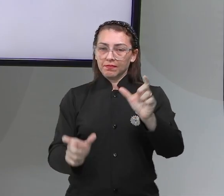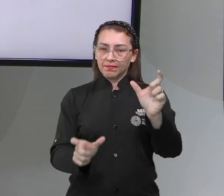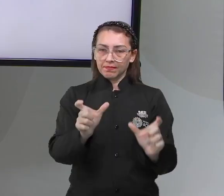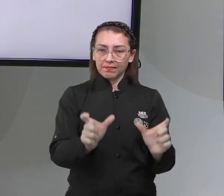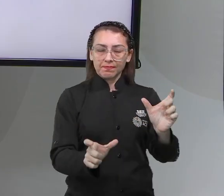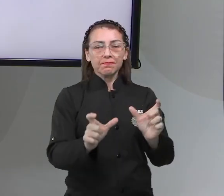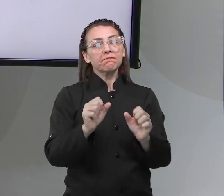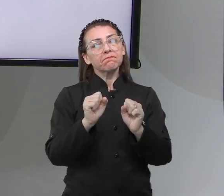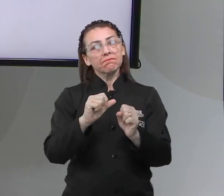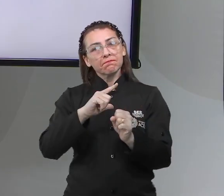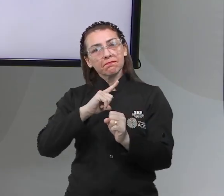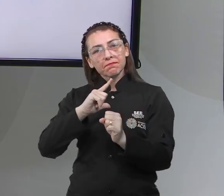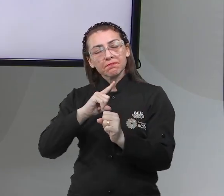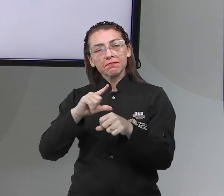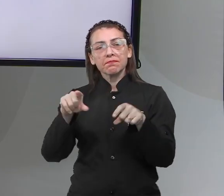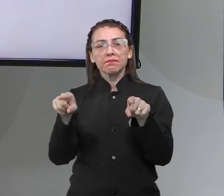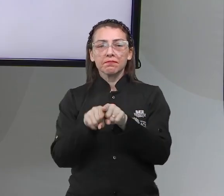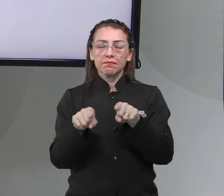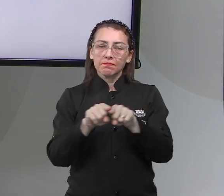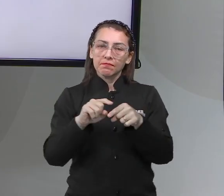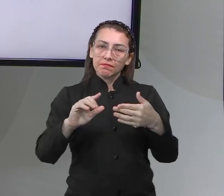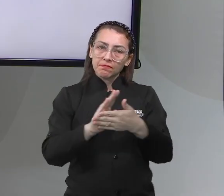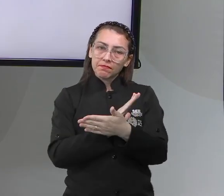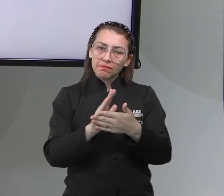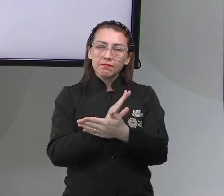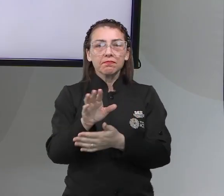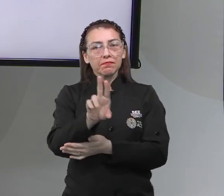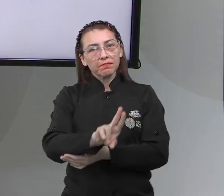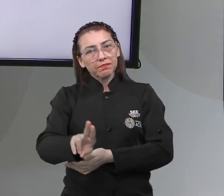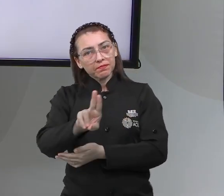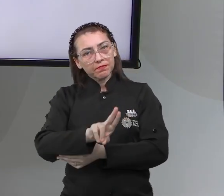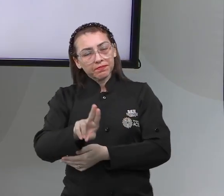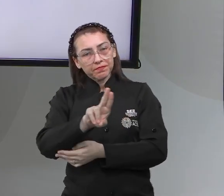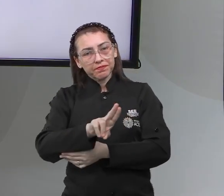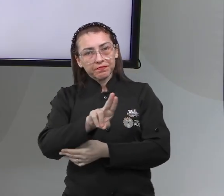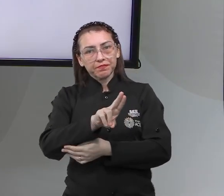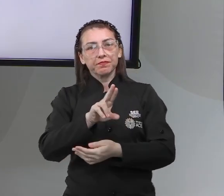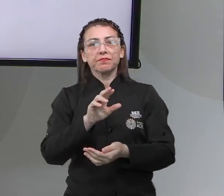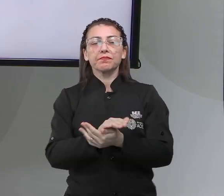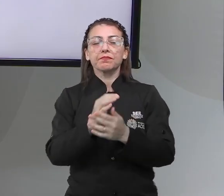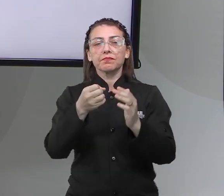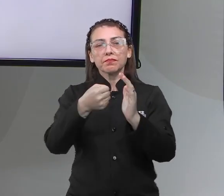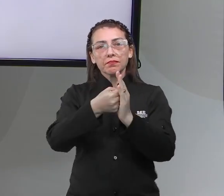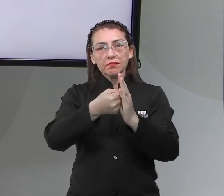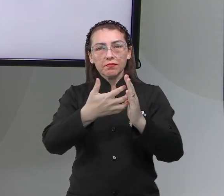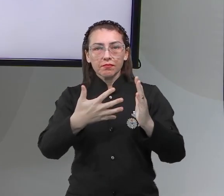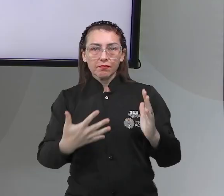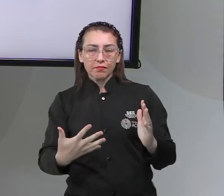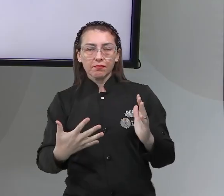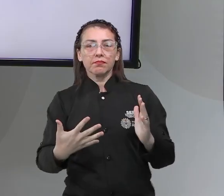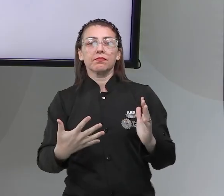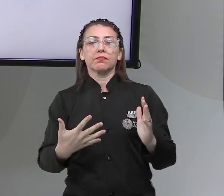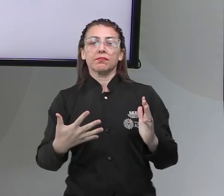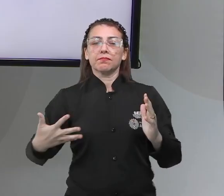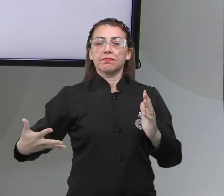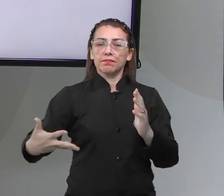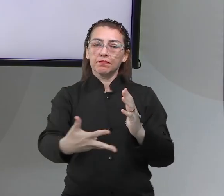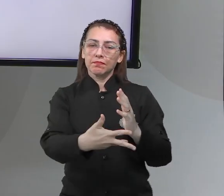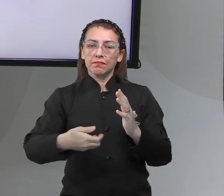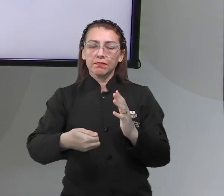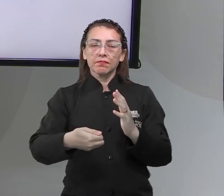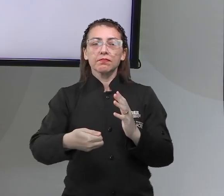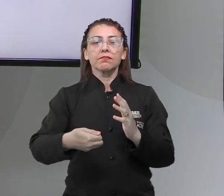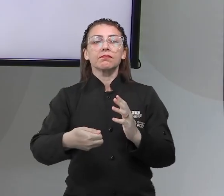pode possuir e ele muitas das vezes utiliza dessa característica, dessa grande habilidade